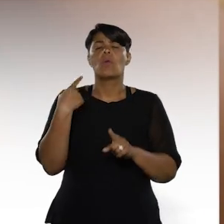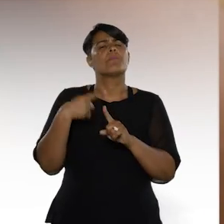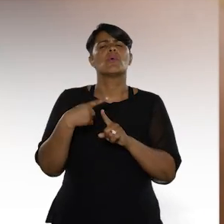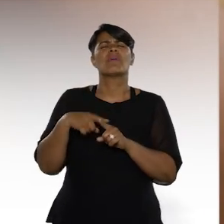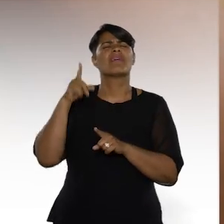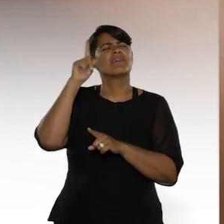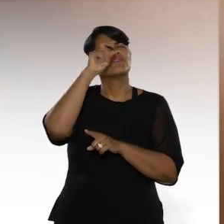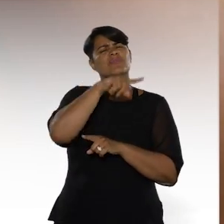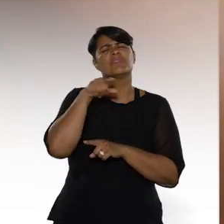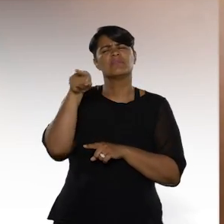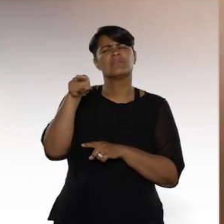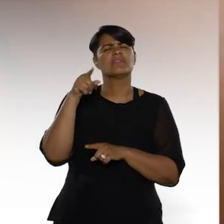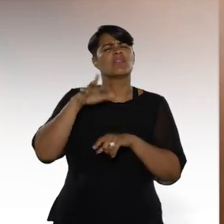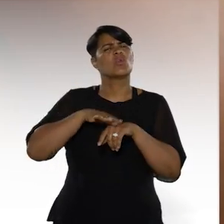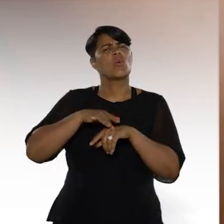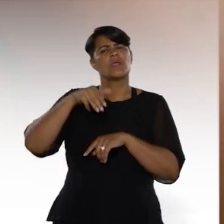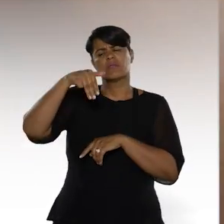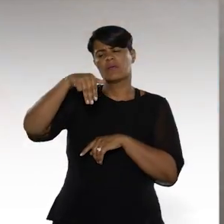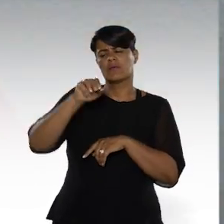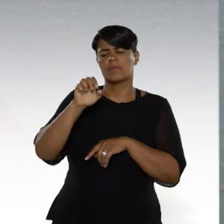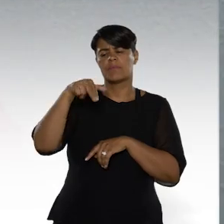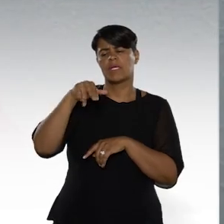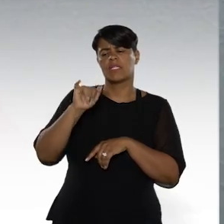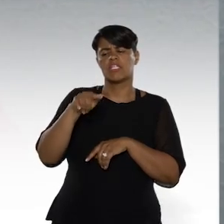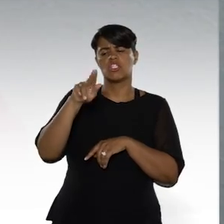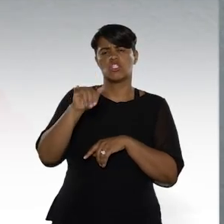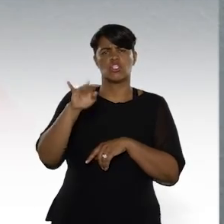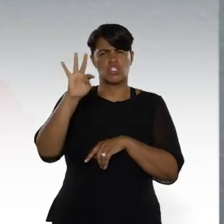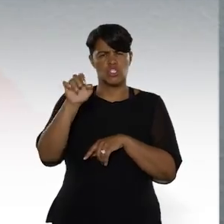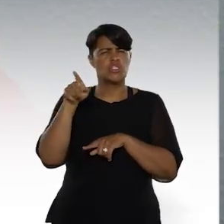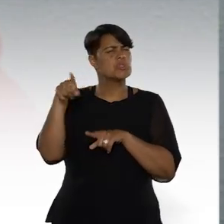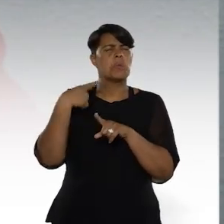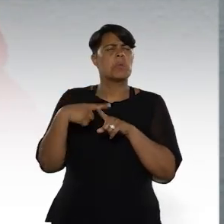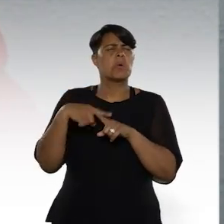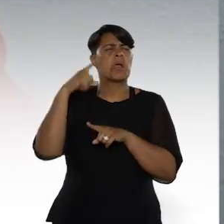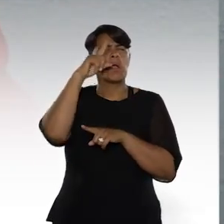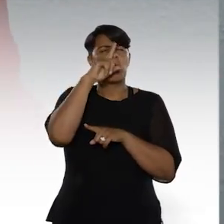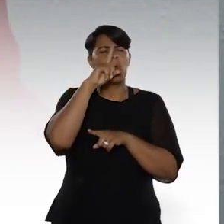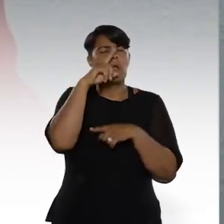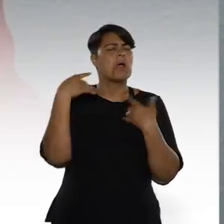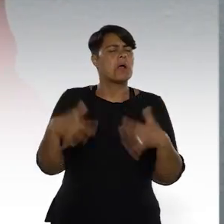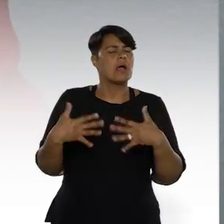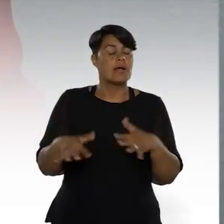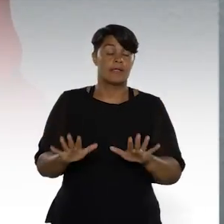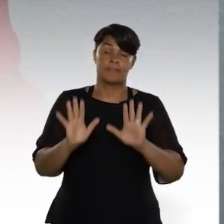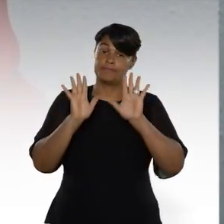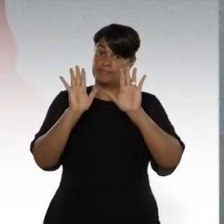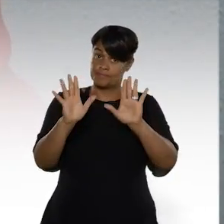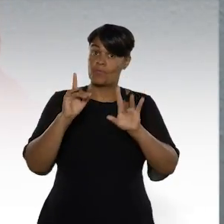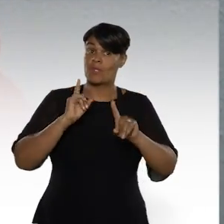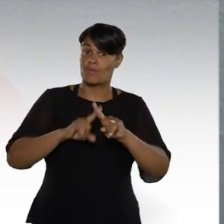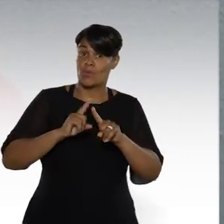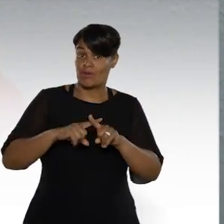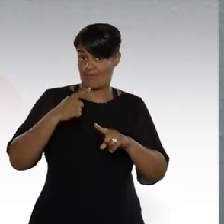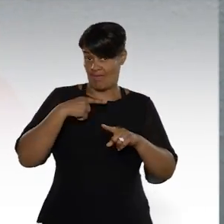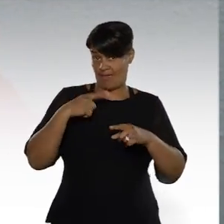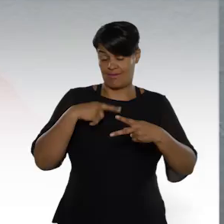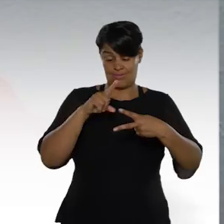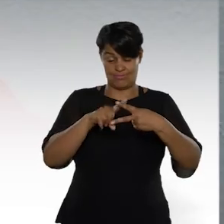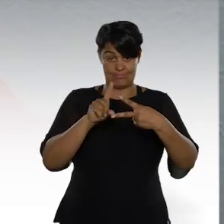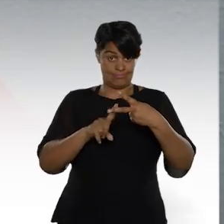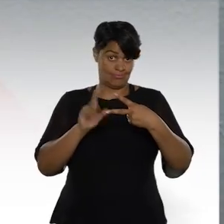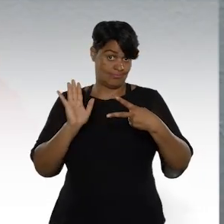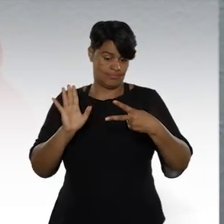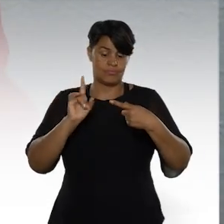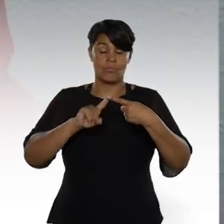B é tão preocupante. A meningite provocada pelo meningococo, ela tem dois pontos que as tornam mais